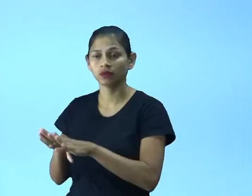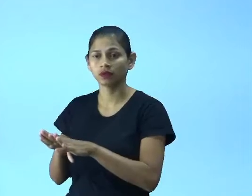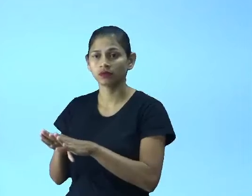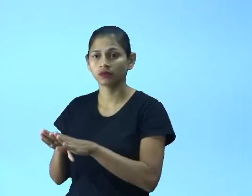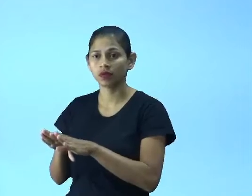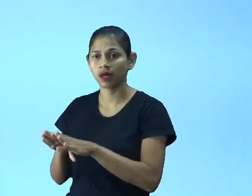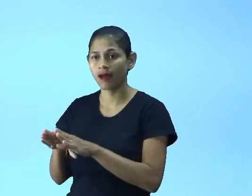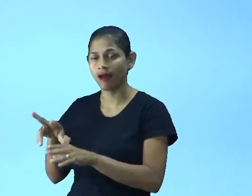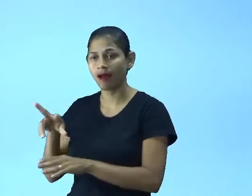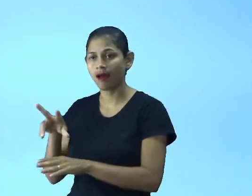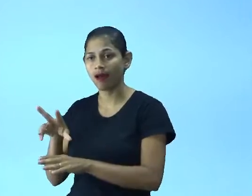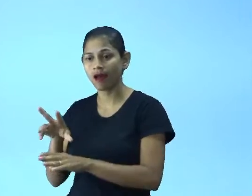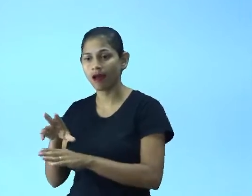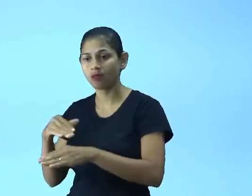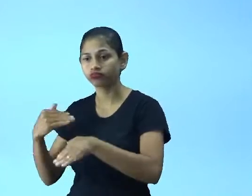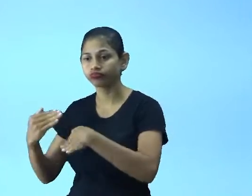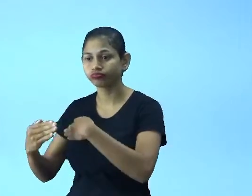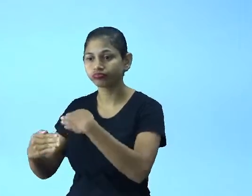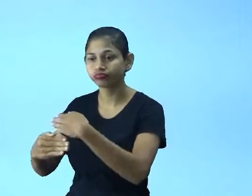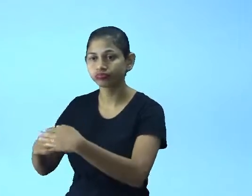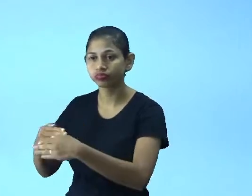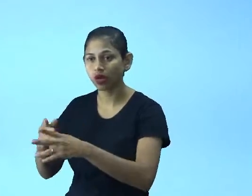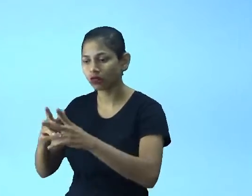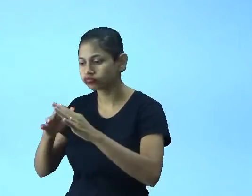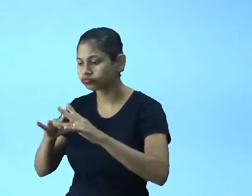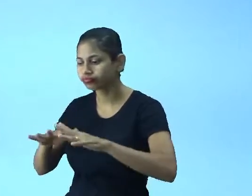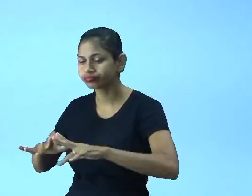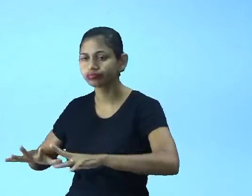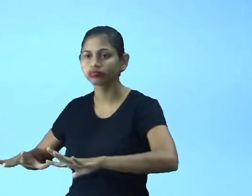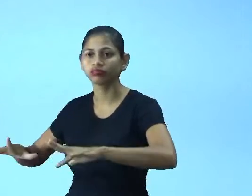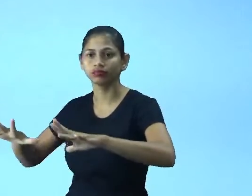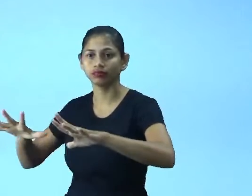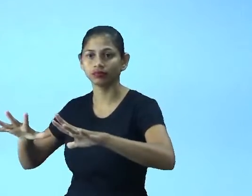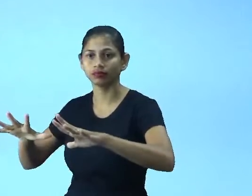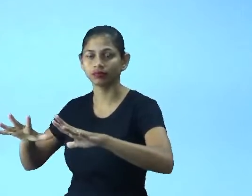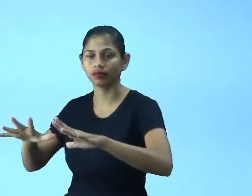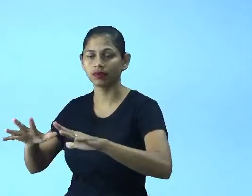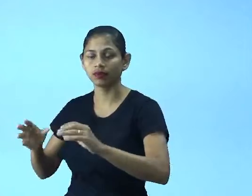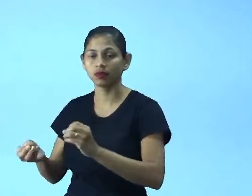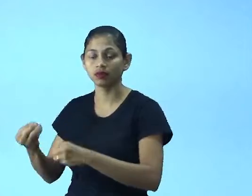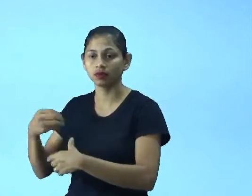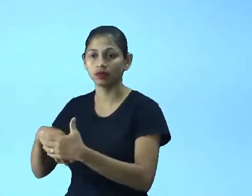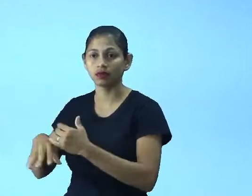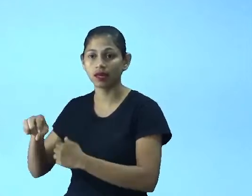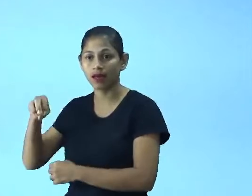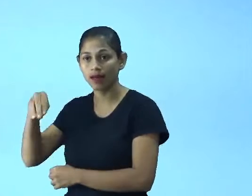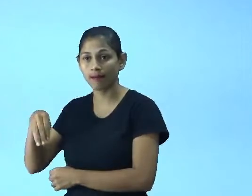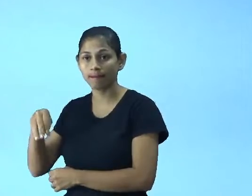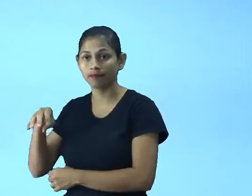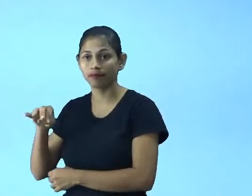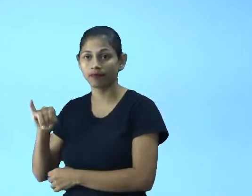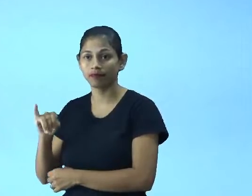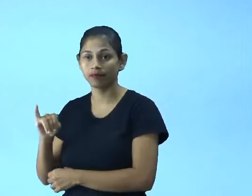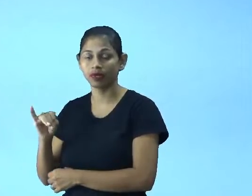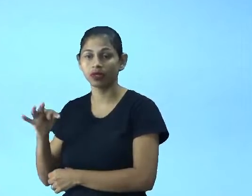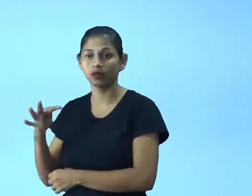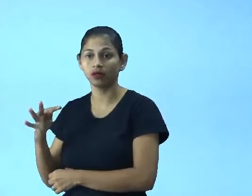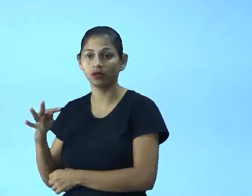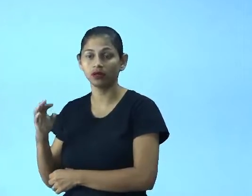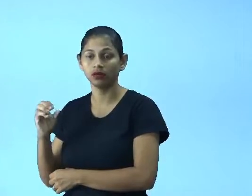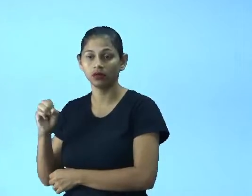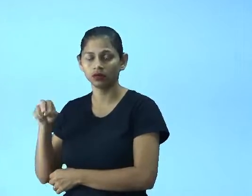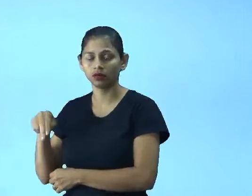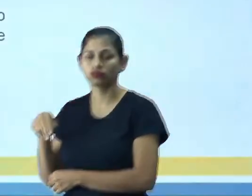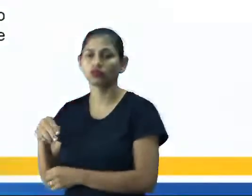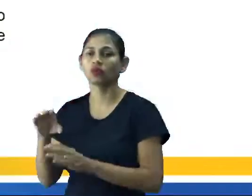nossa reprodução, que é dada por dois tipos de divisões. Aí vai entrar a mitose e a meiose. São assuntos que posteriormente nós vamos